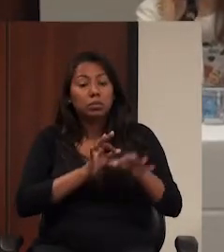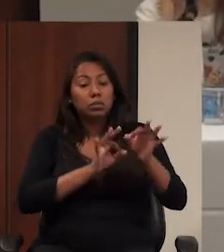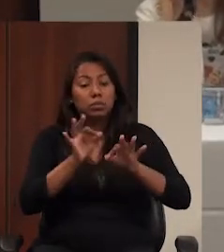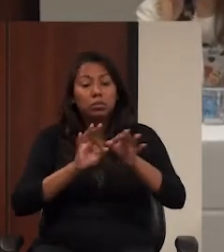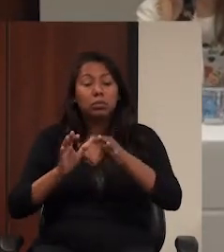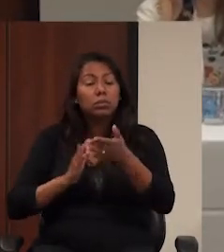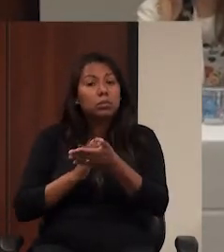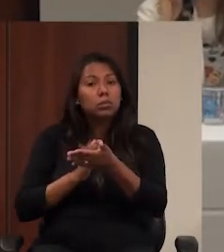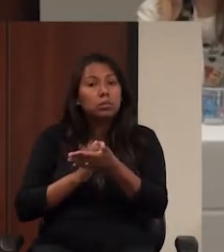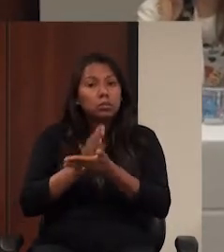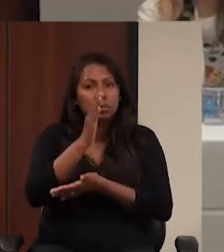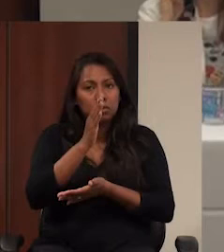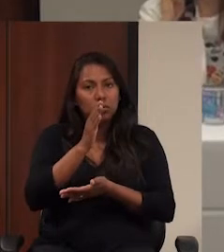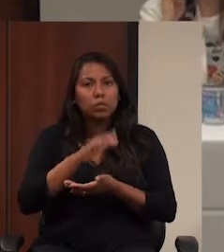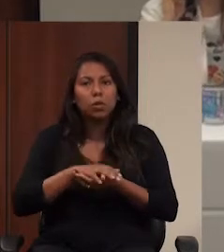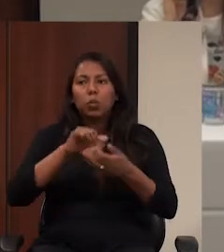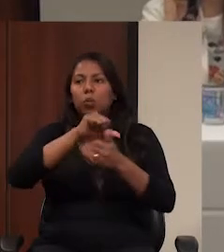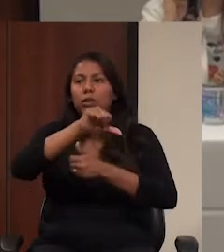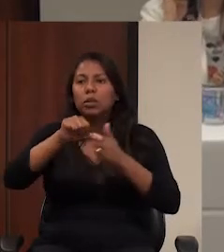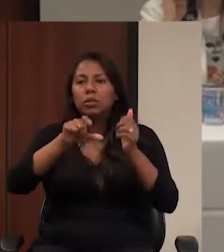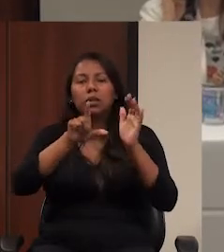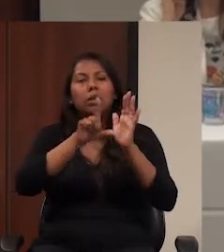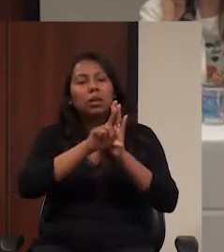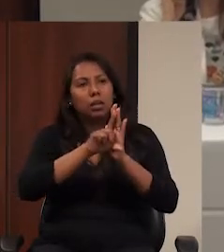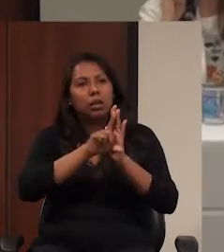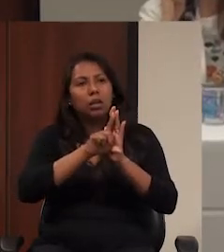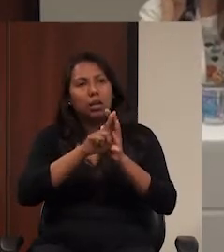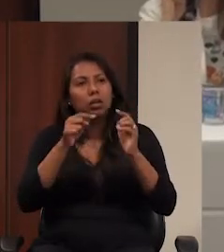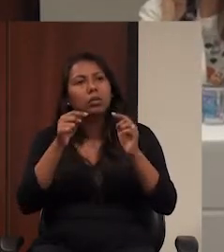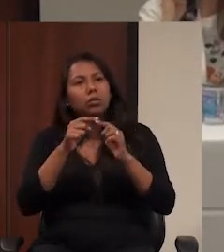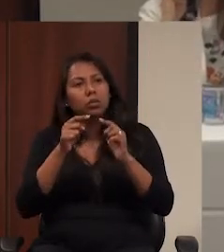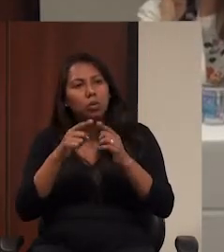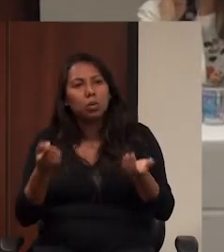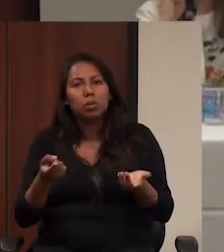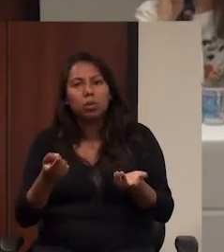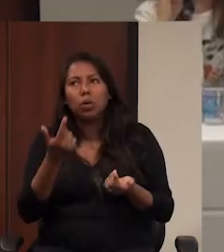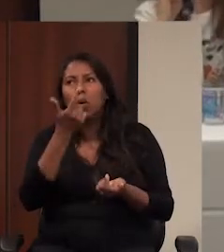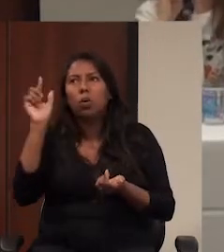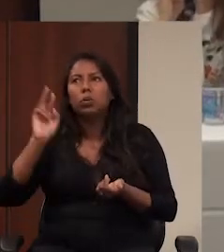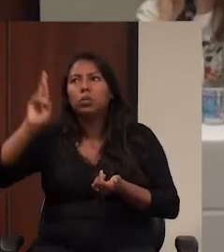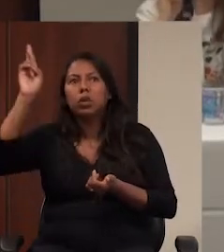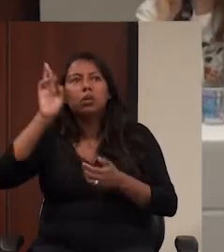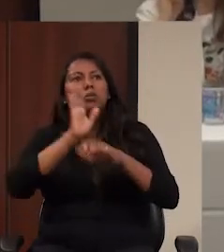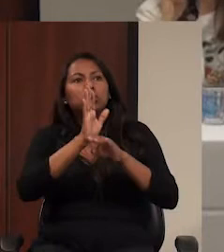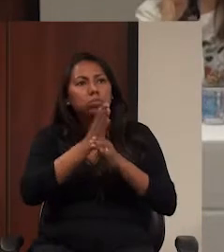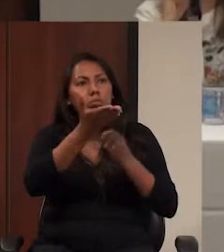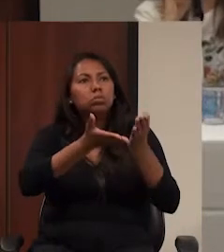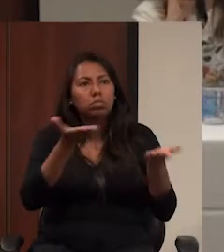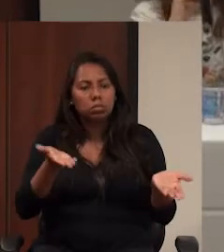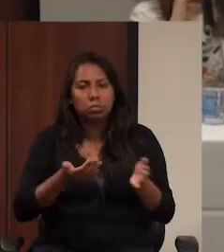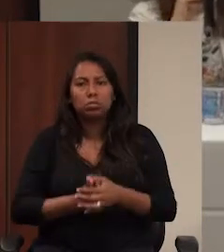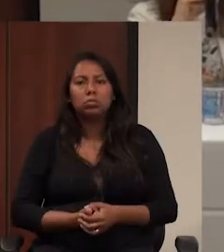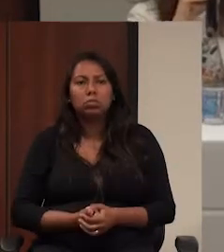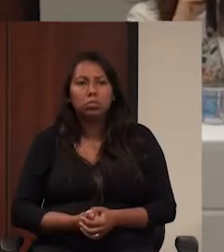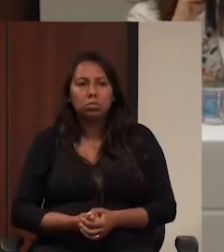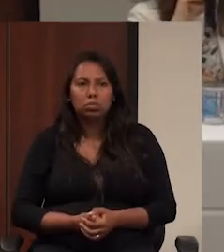aprovou uma alteração da lei que trata sobre capacidade de curatela, reconhecendo a tomada de decisão apoiada